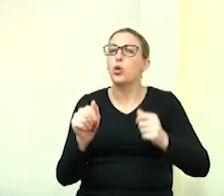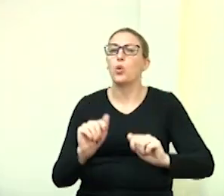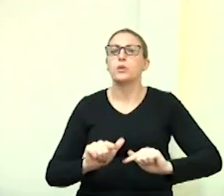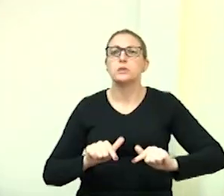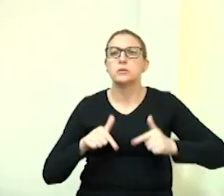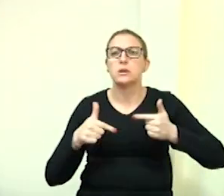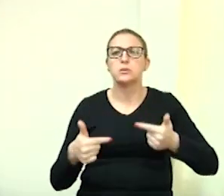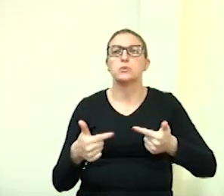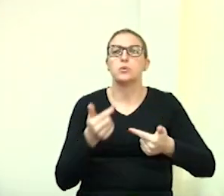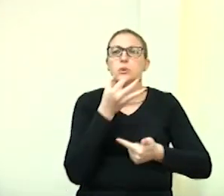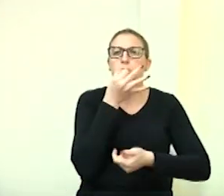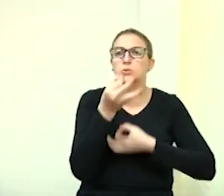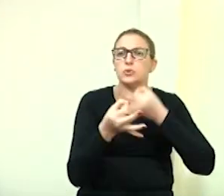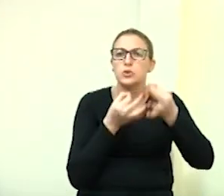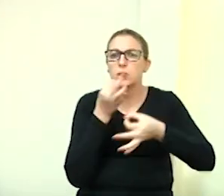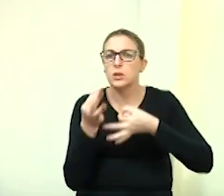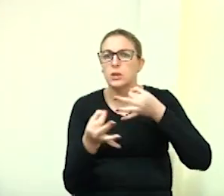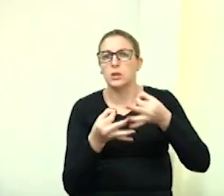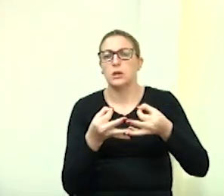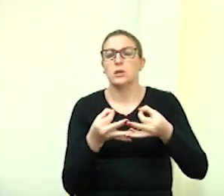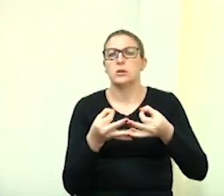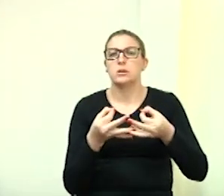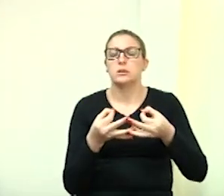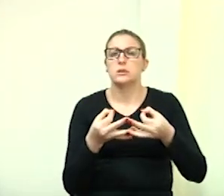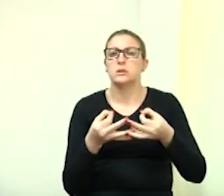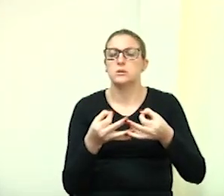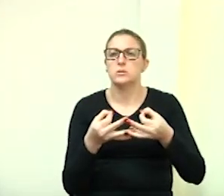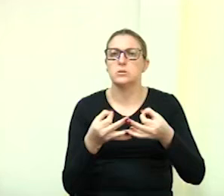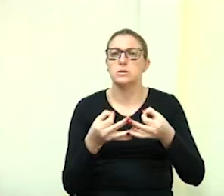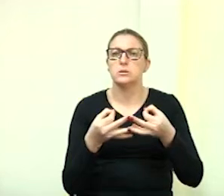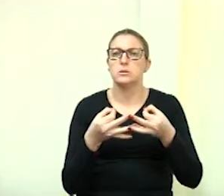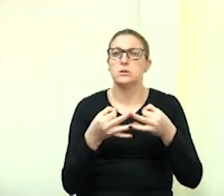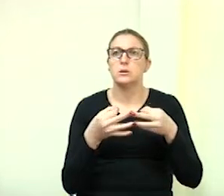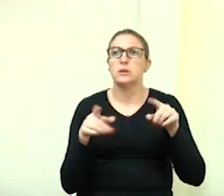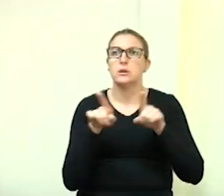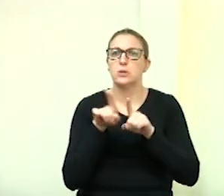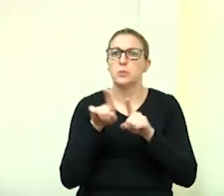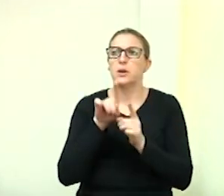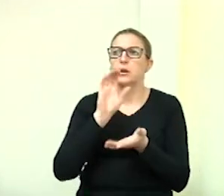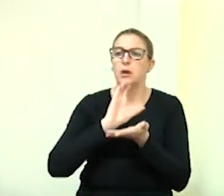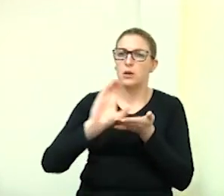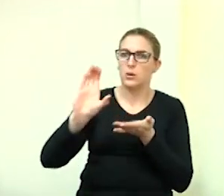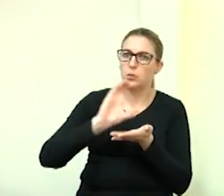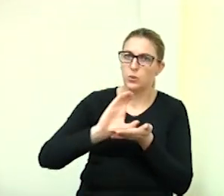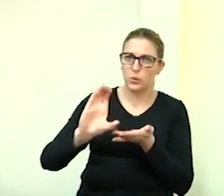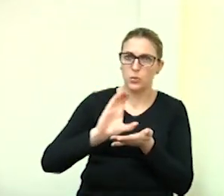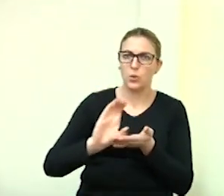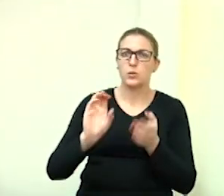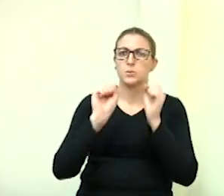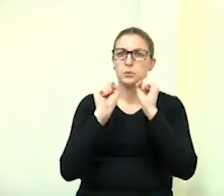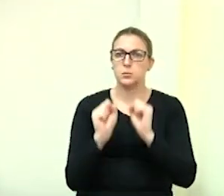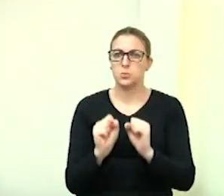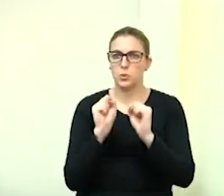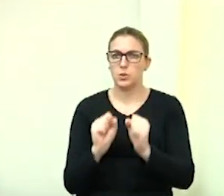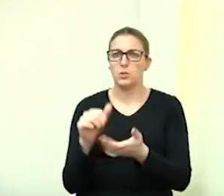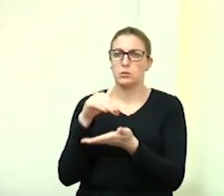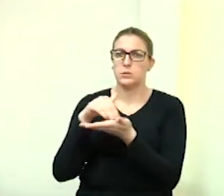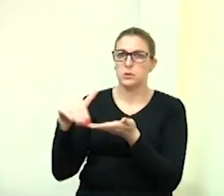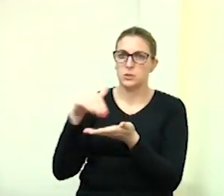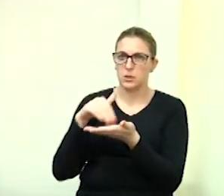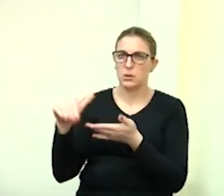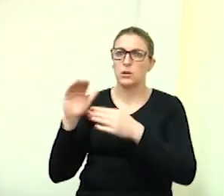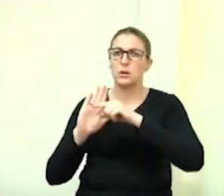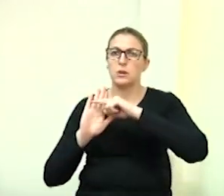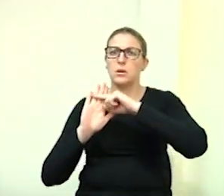que foram sugeridas e até a questão dos recursos né que poderão ser repassados para a Secretaria de